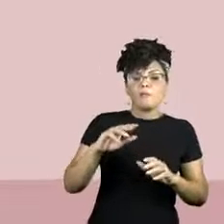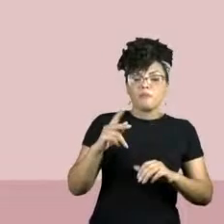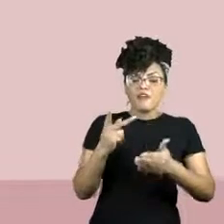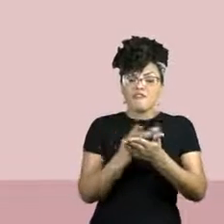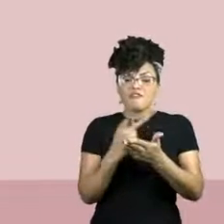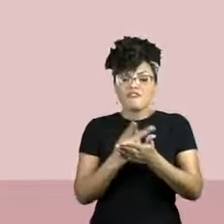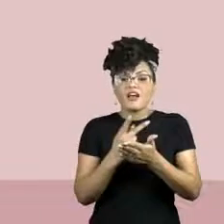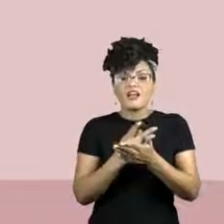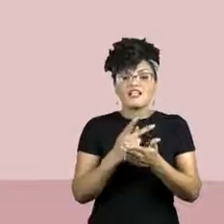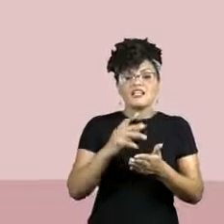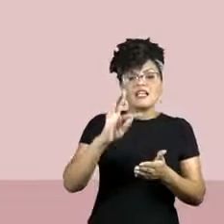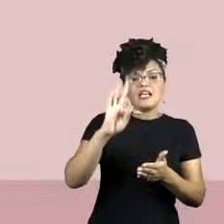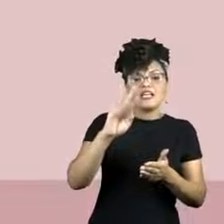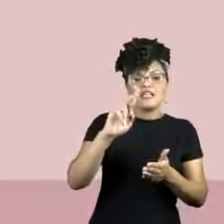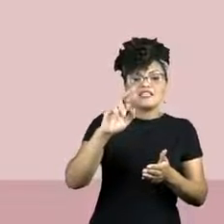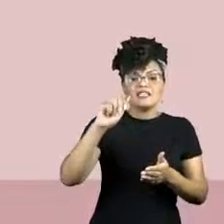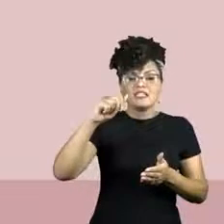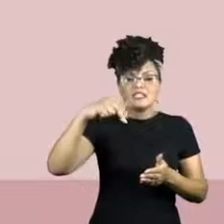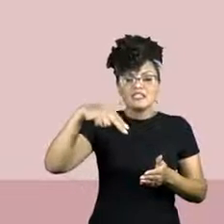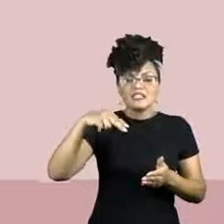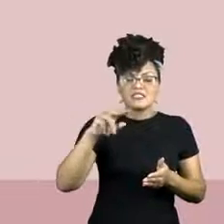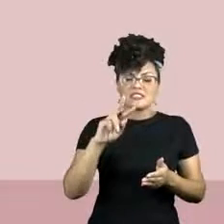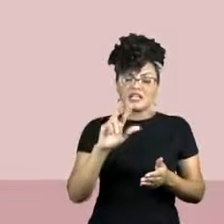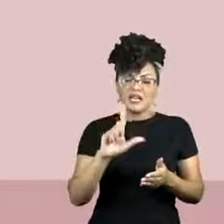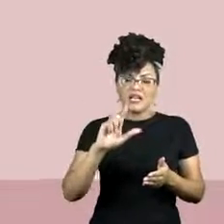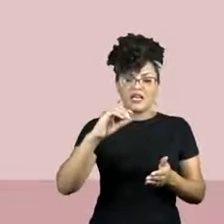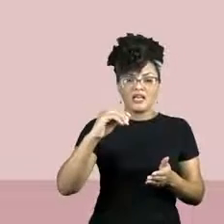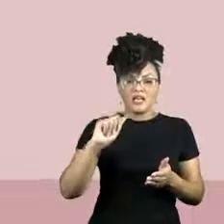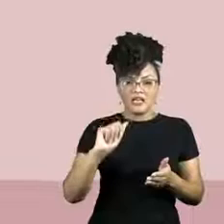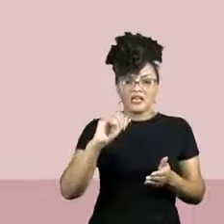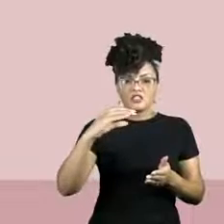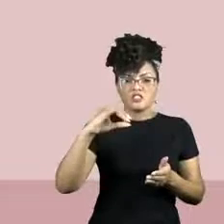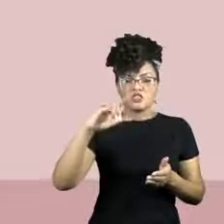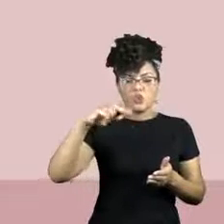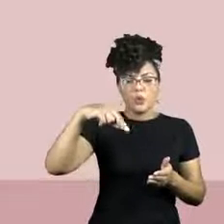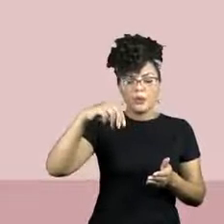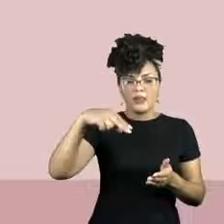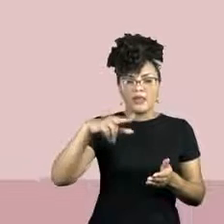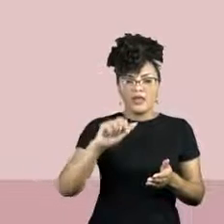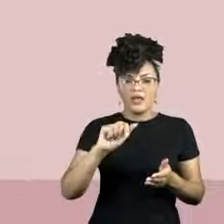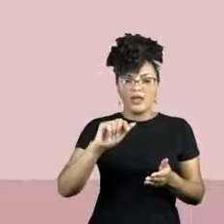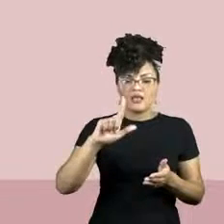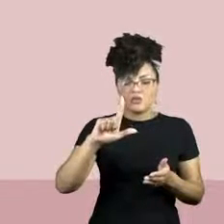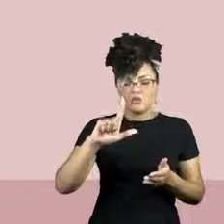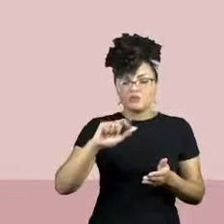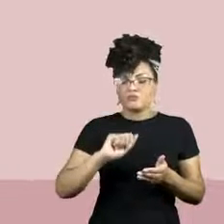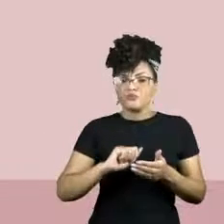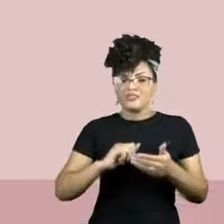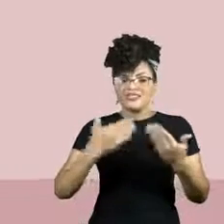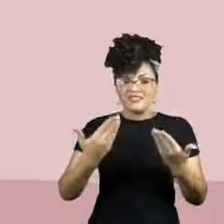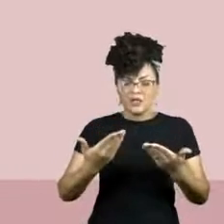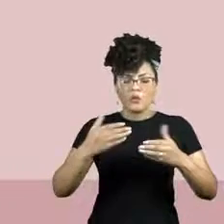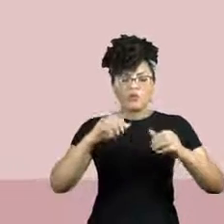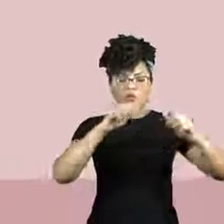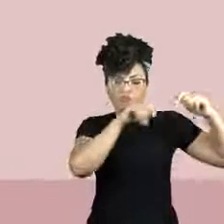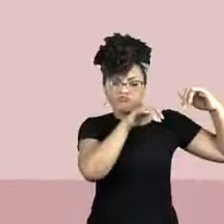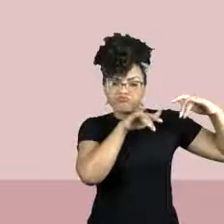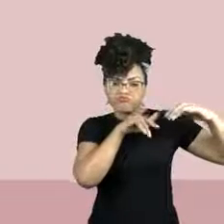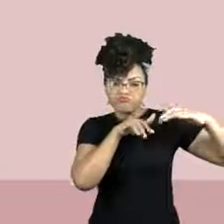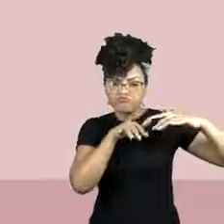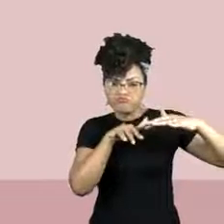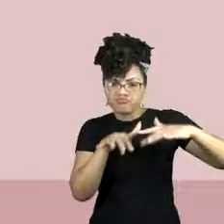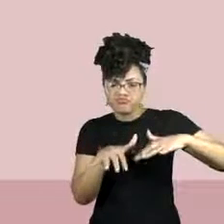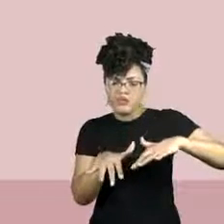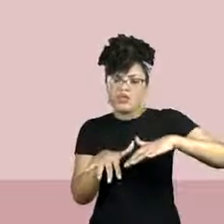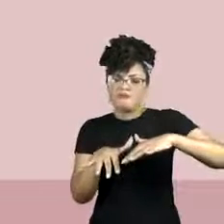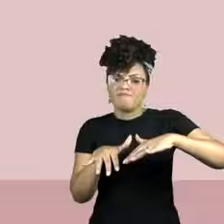esse movimento, né? Um movimento de cima para baixo. Né? Ela tende a deslizar sobre esse extrato competente. Né? Não necessariamente precisa